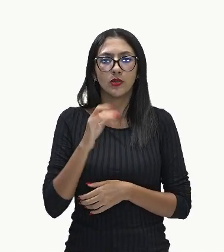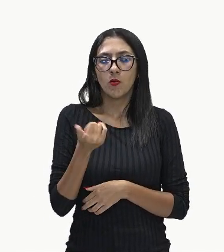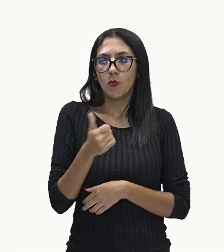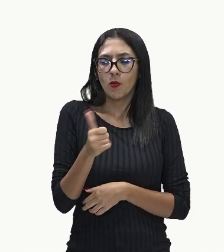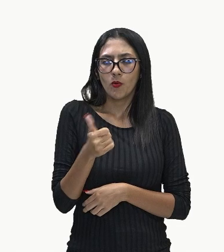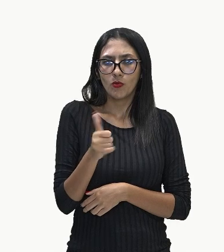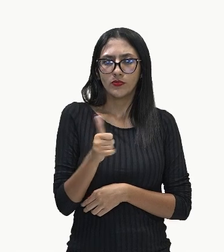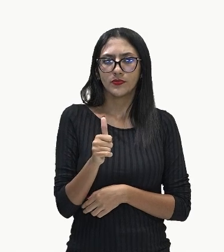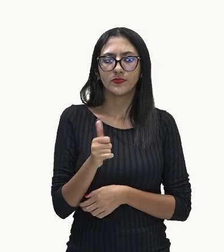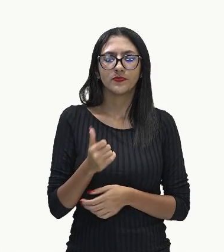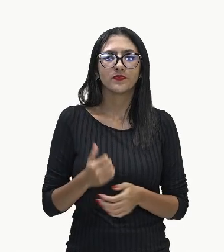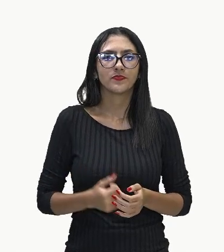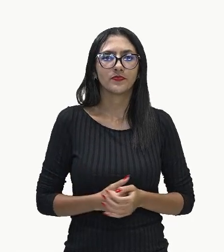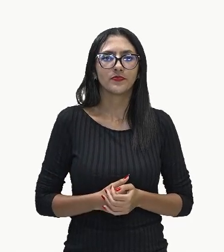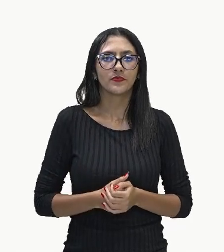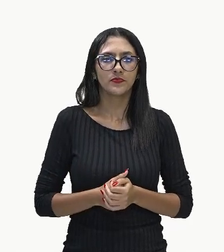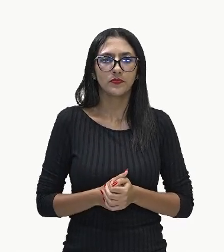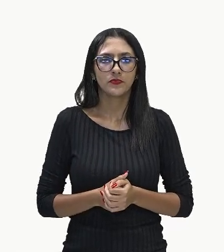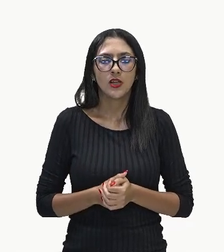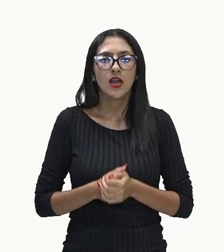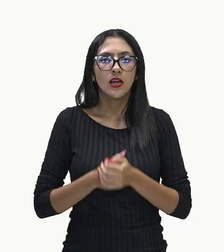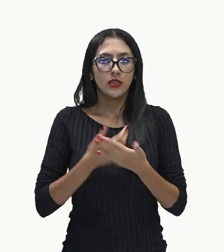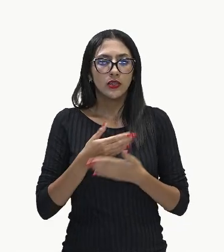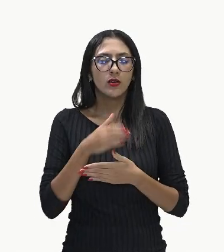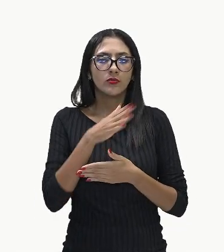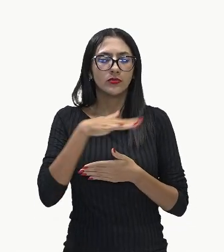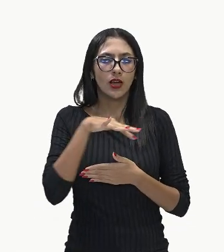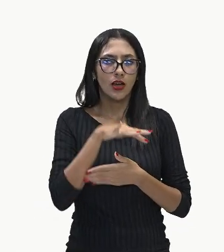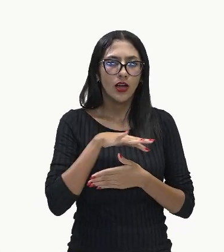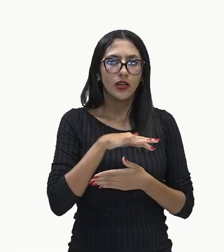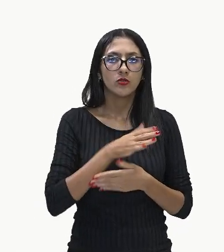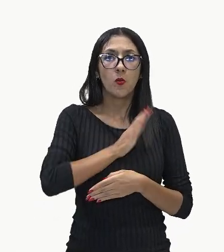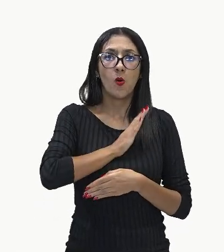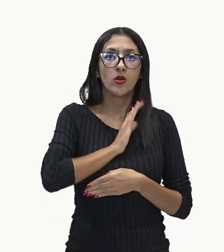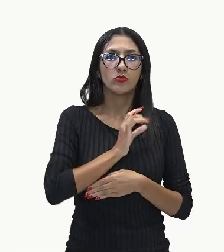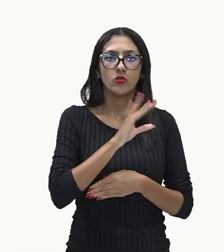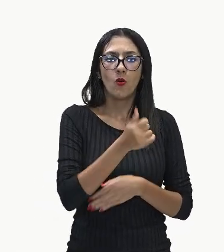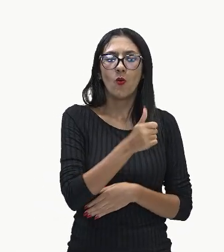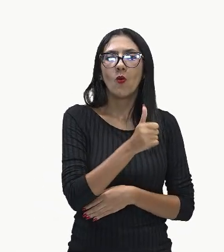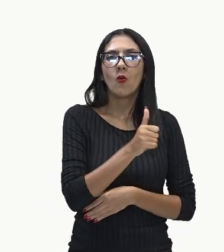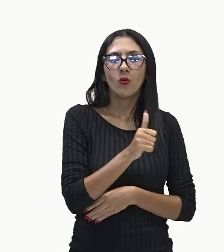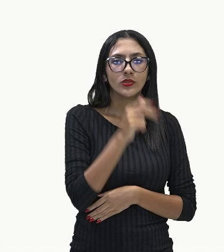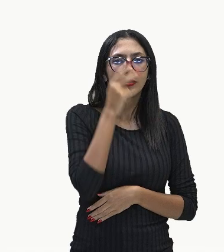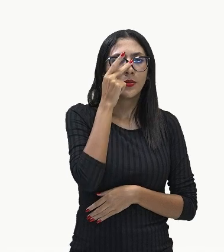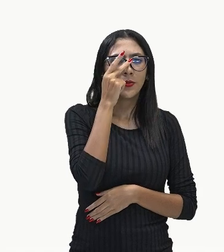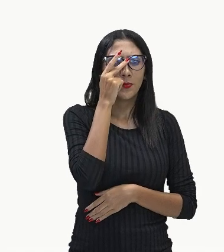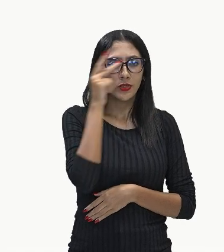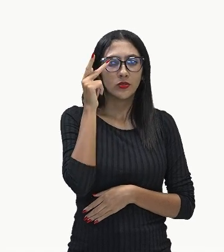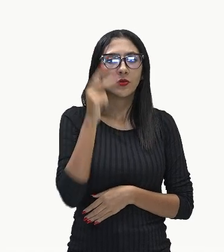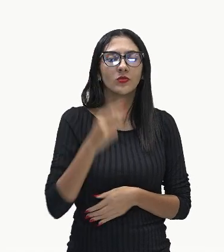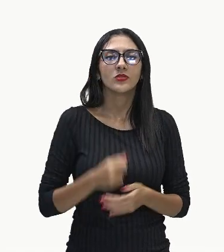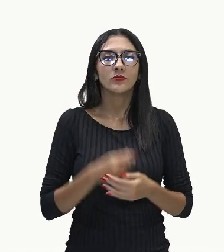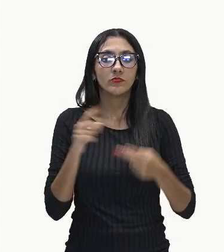11. Então, de cardiologia serão 11. Olha, de obstetrícia,